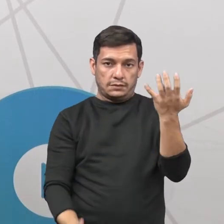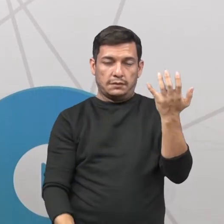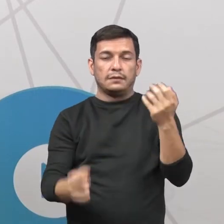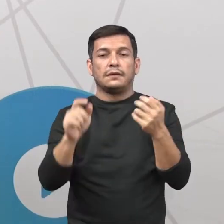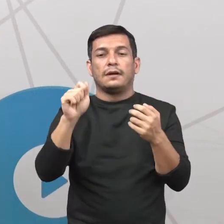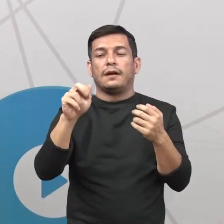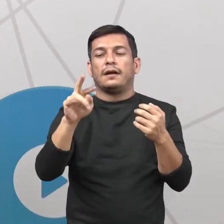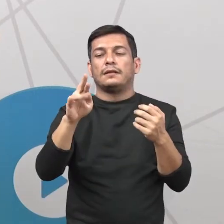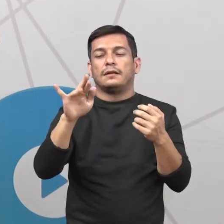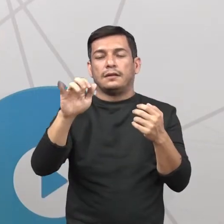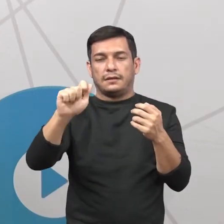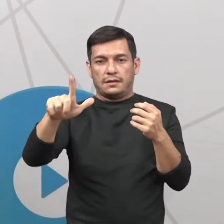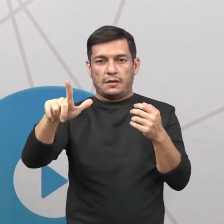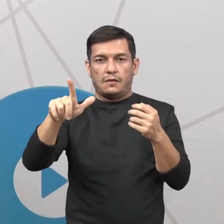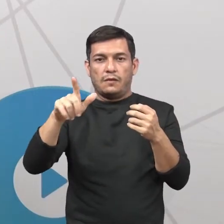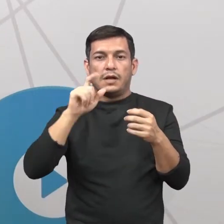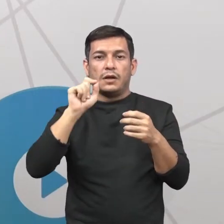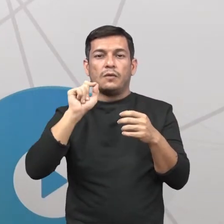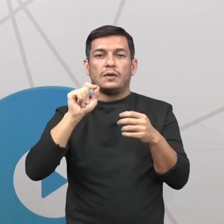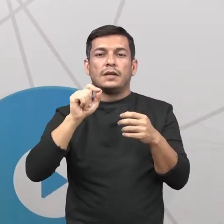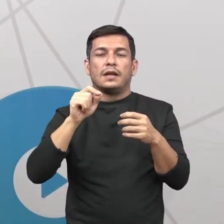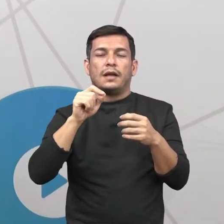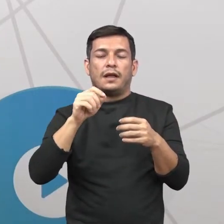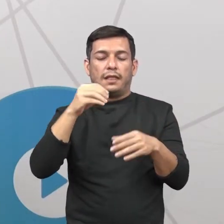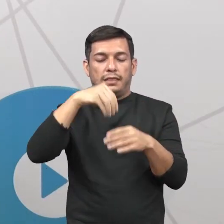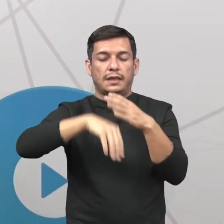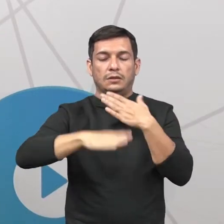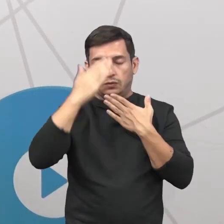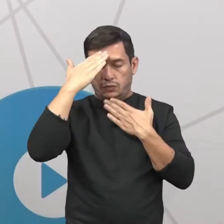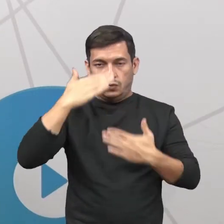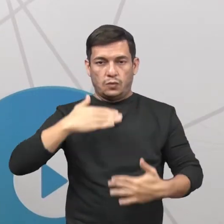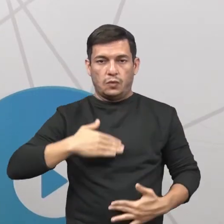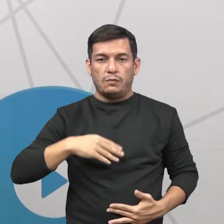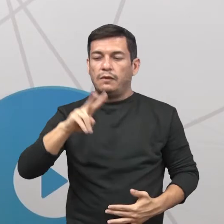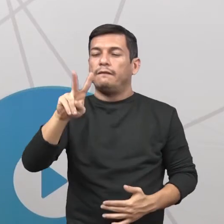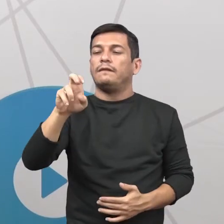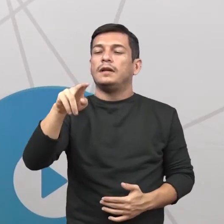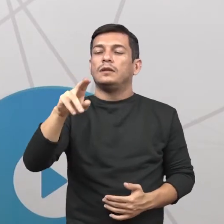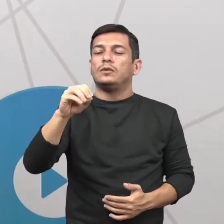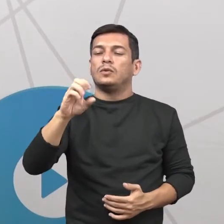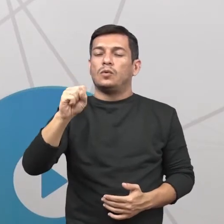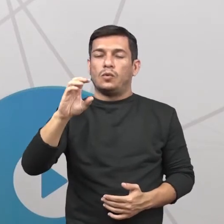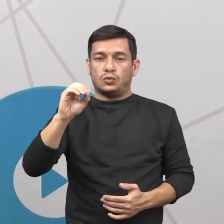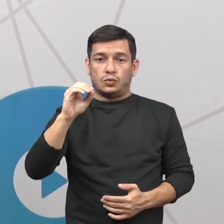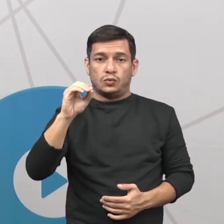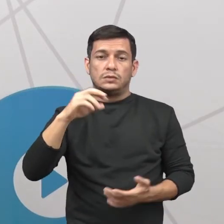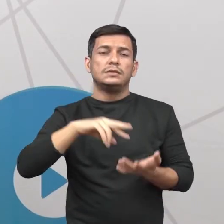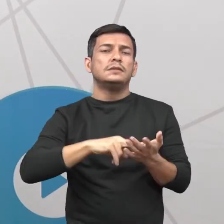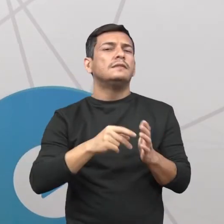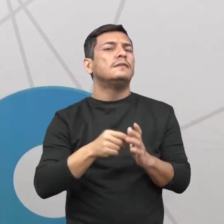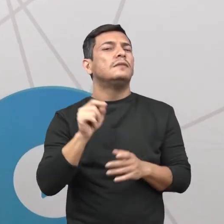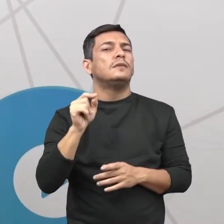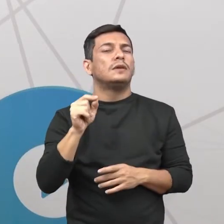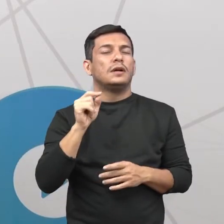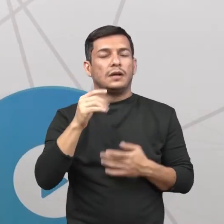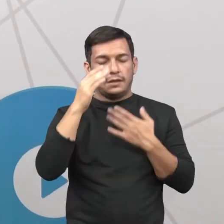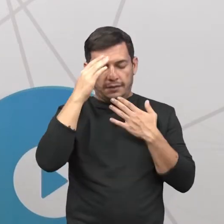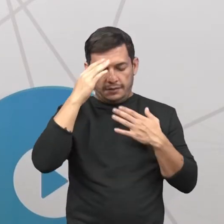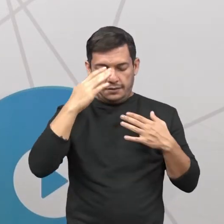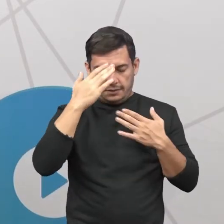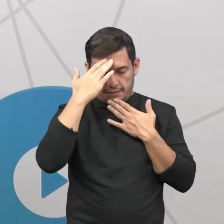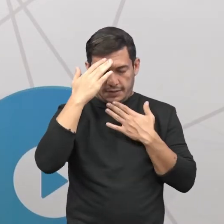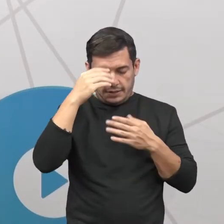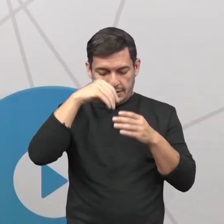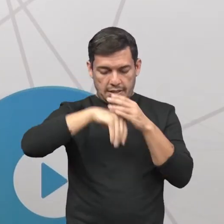arterial passa a ser sangue venoso dentro dos órgãos. Ou seja, os nossos órgãos estão repletos